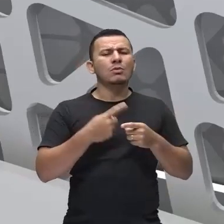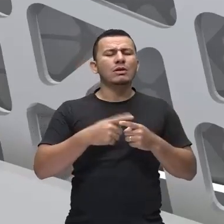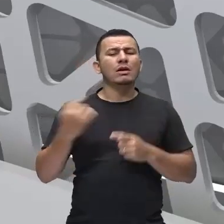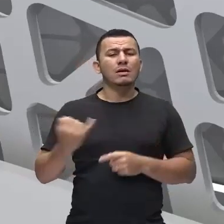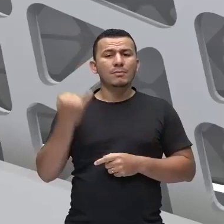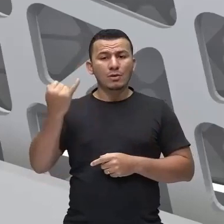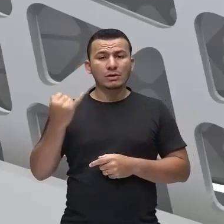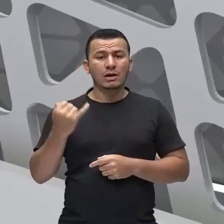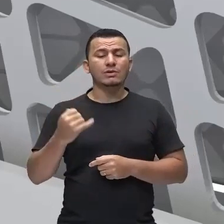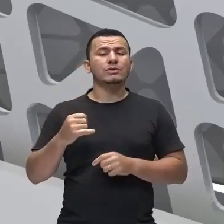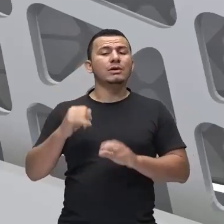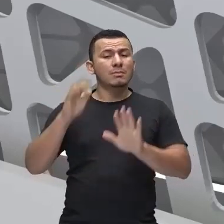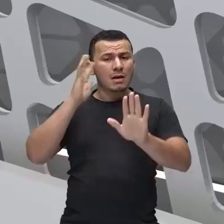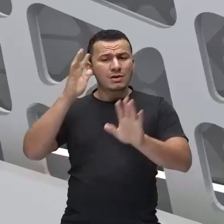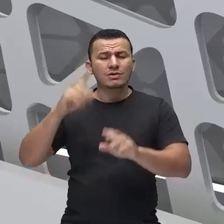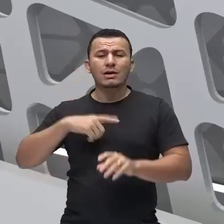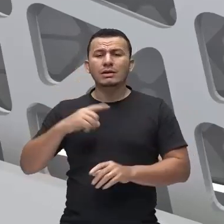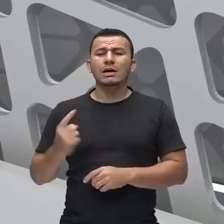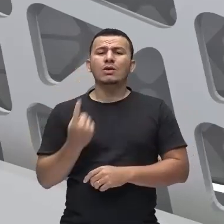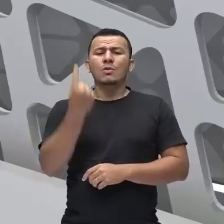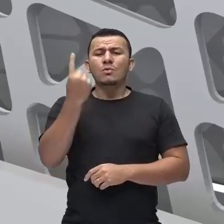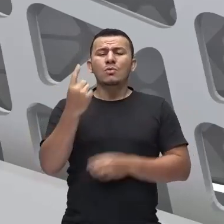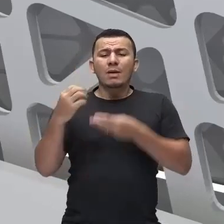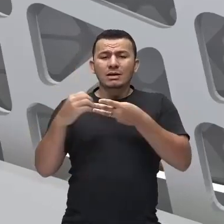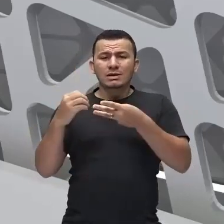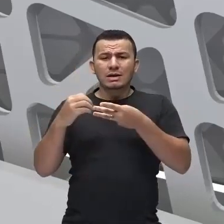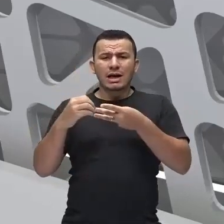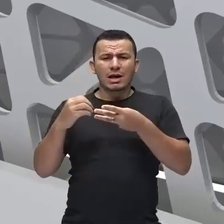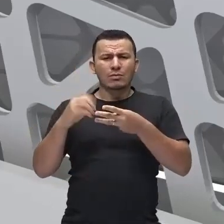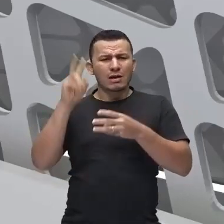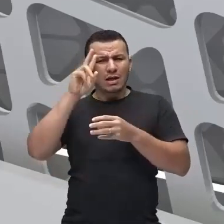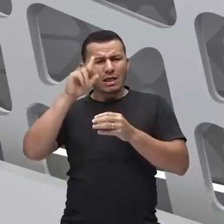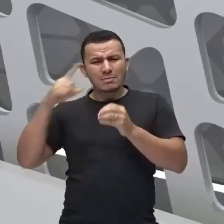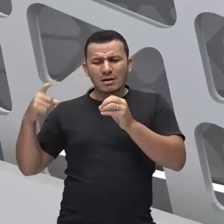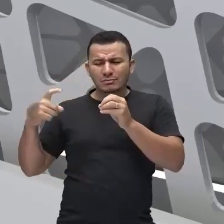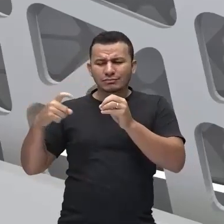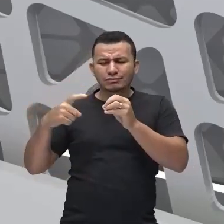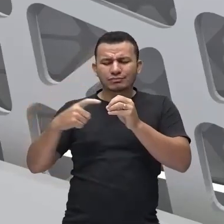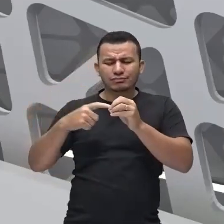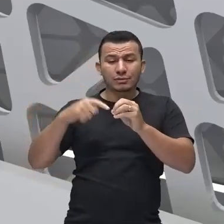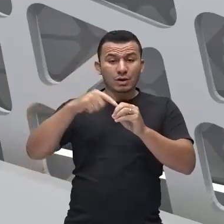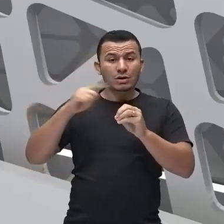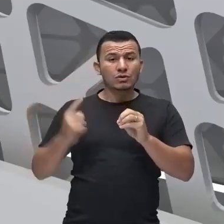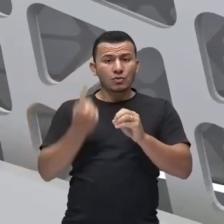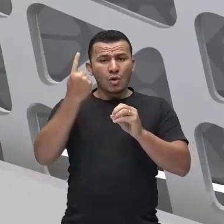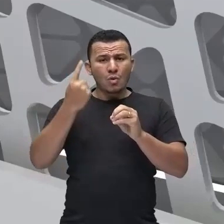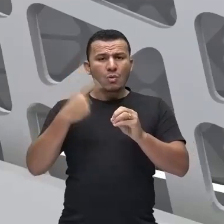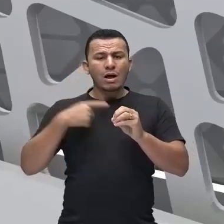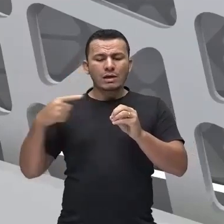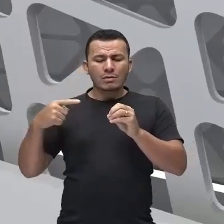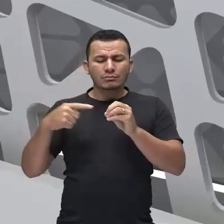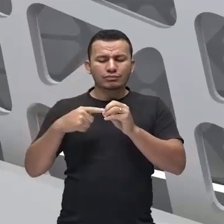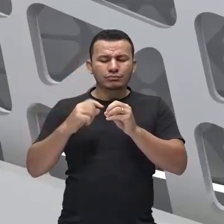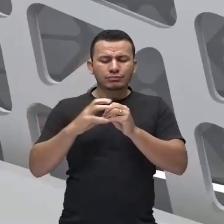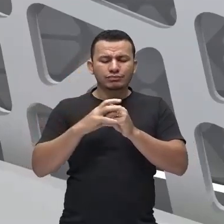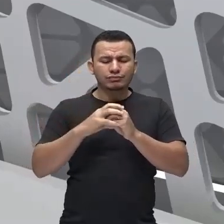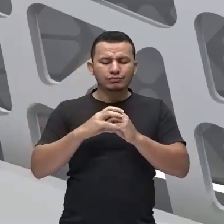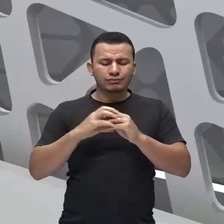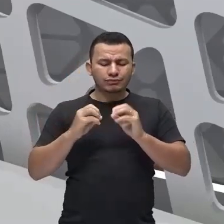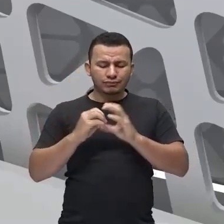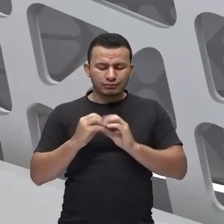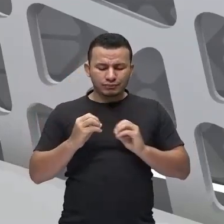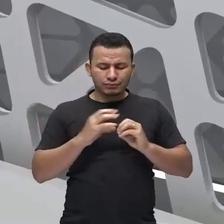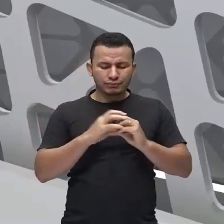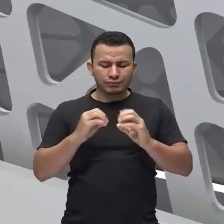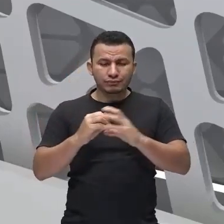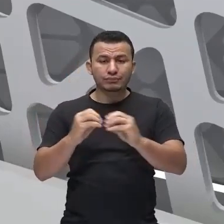aquela única célula, que é o ovo ou que é o zigoto, tá? Ela vai se multiplicando em várias outras